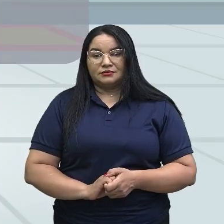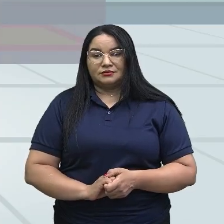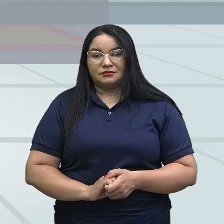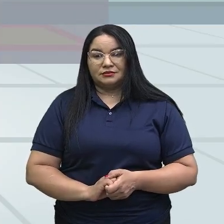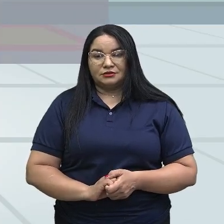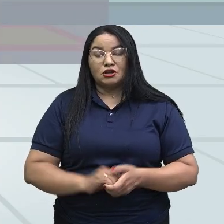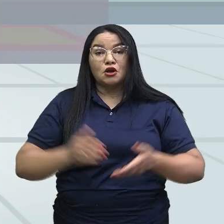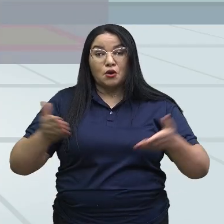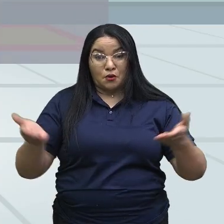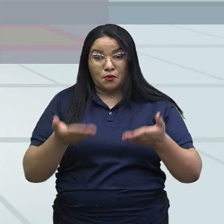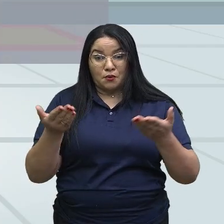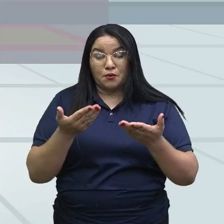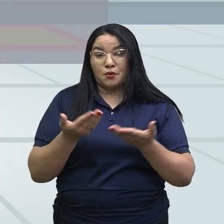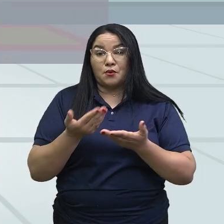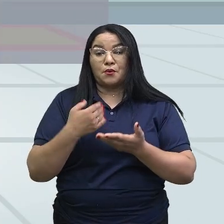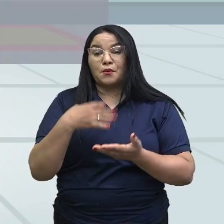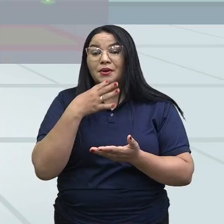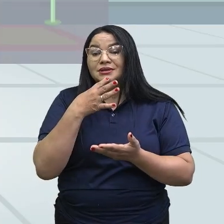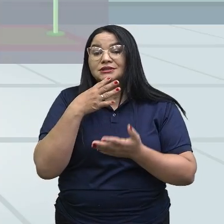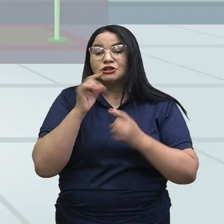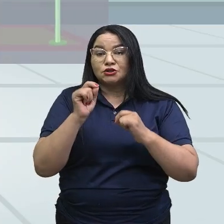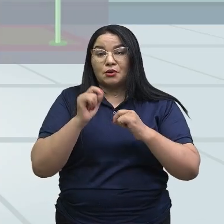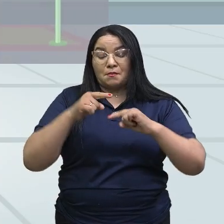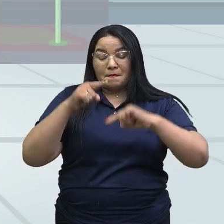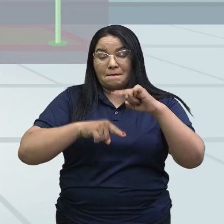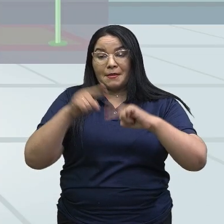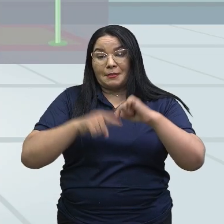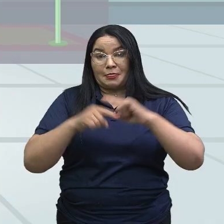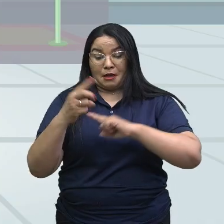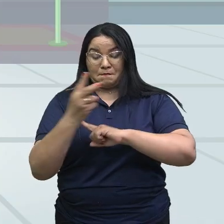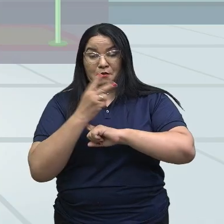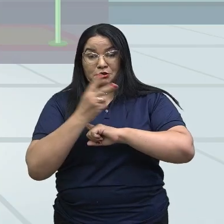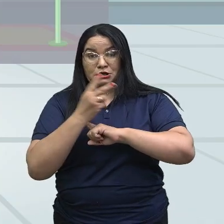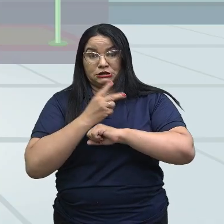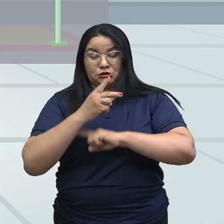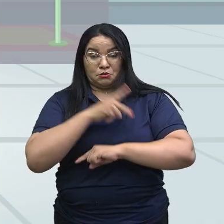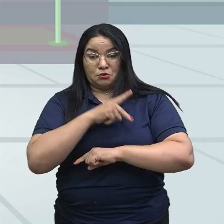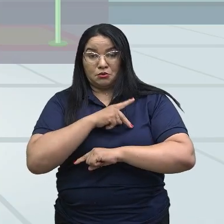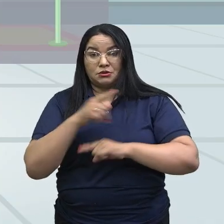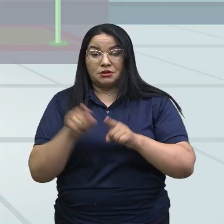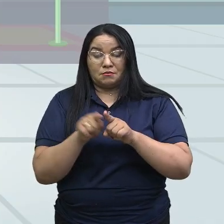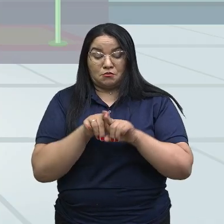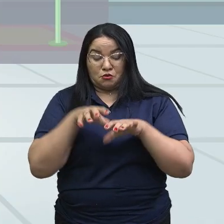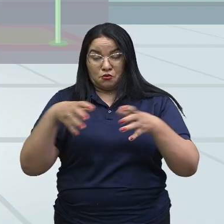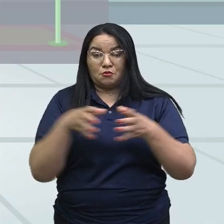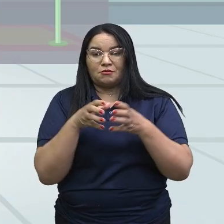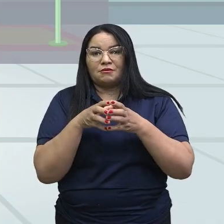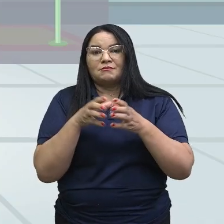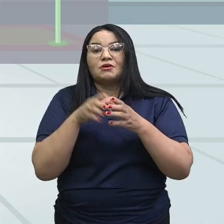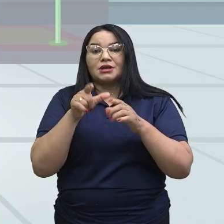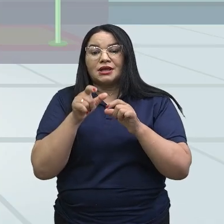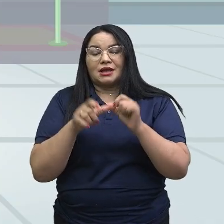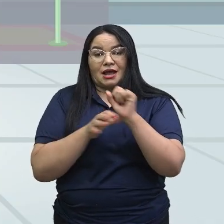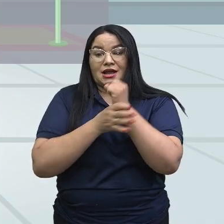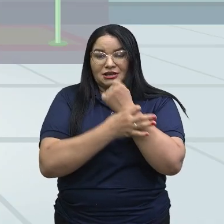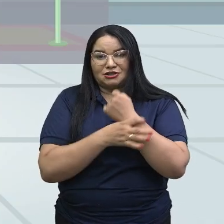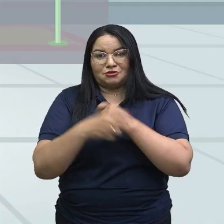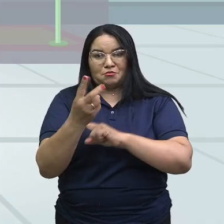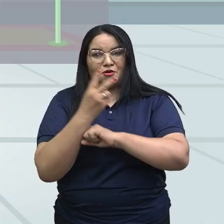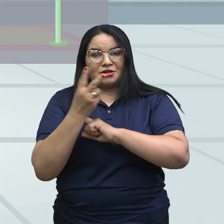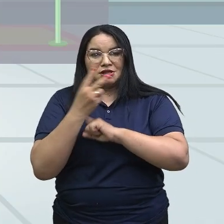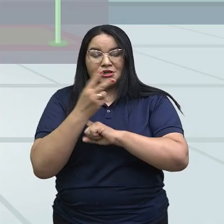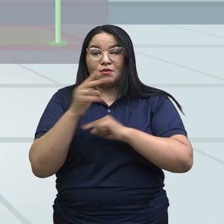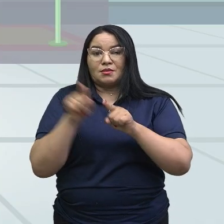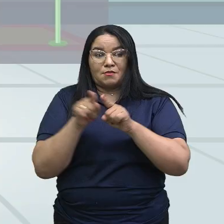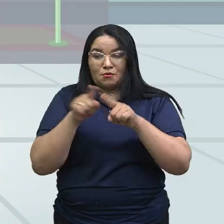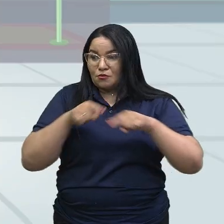Hoje vamos conhecer os principais equipamentos de proteção individual e coletiva usados para garantir a sua proteção e a de todos